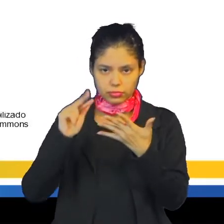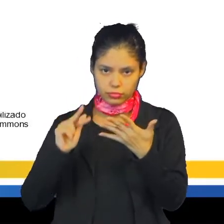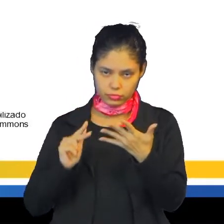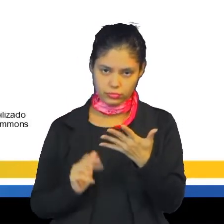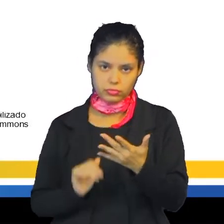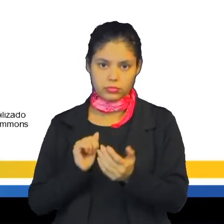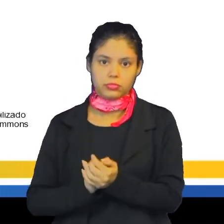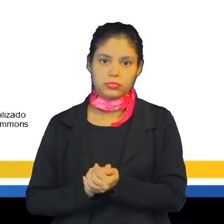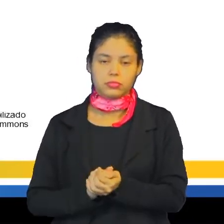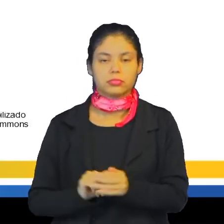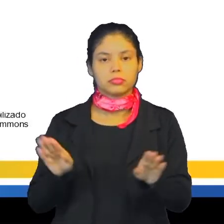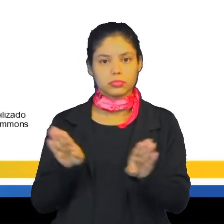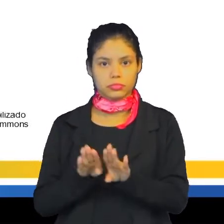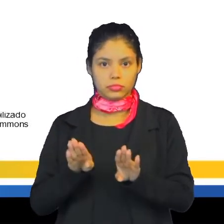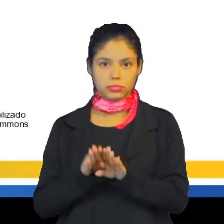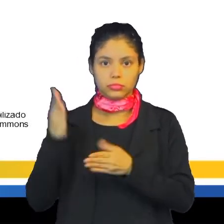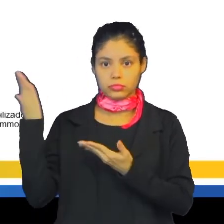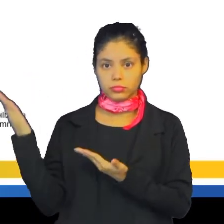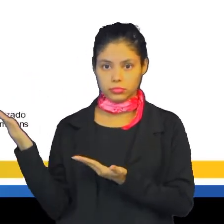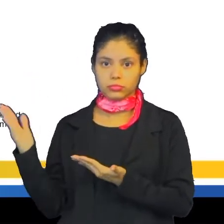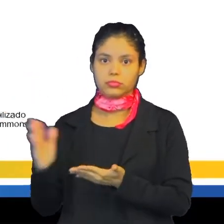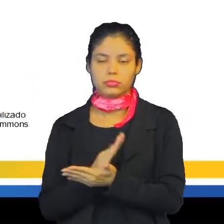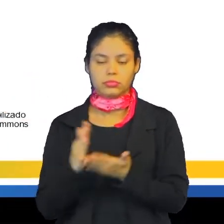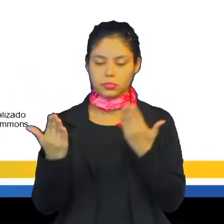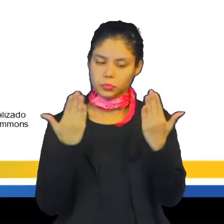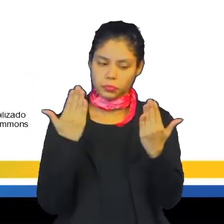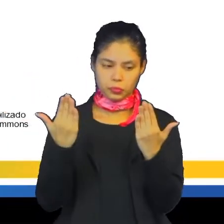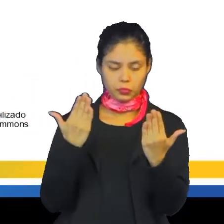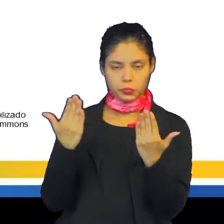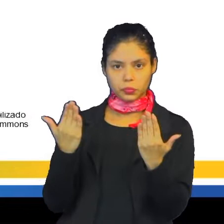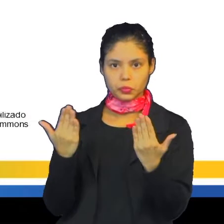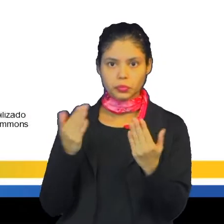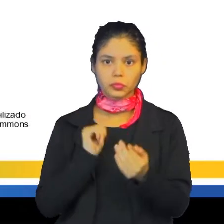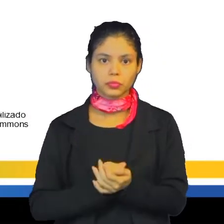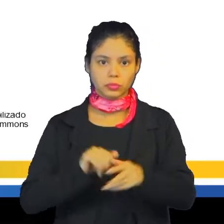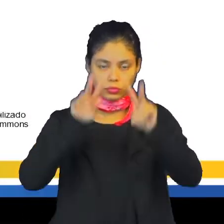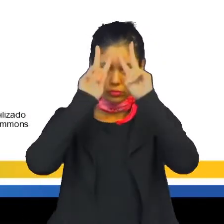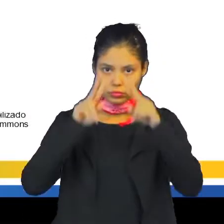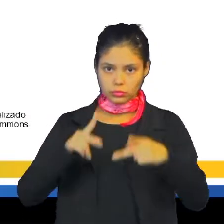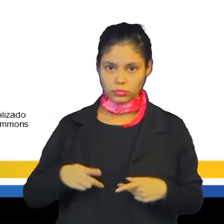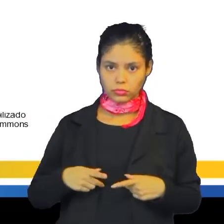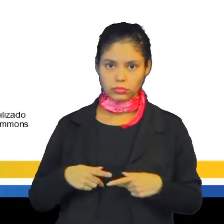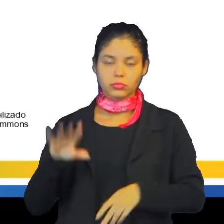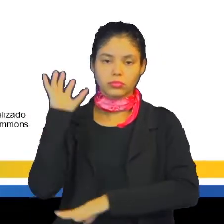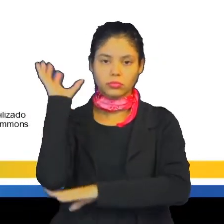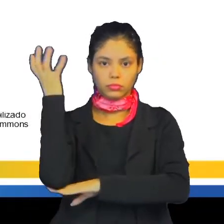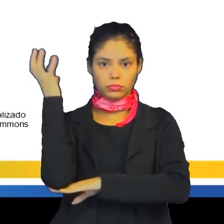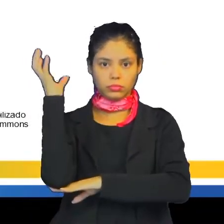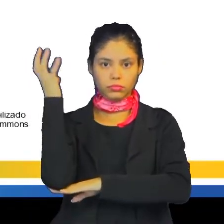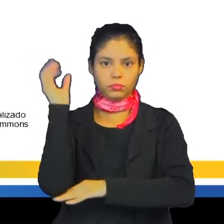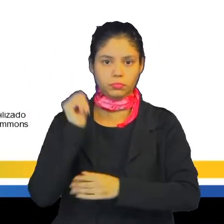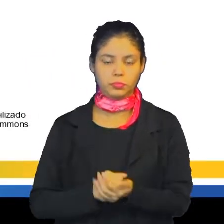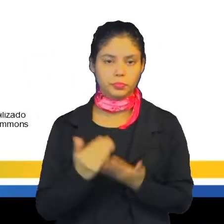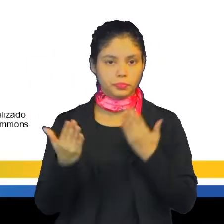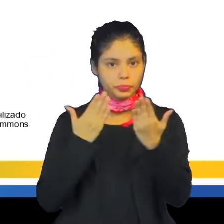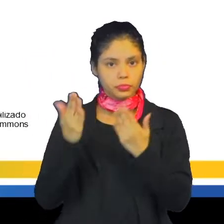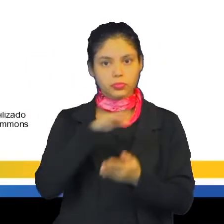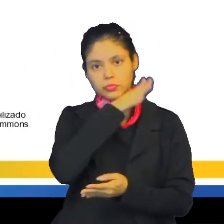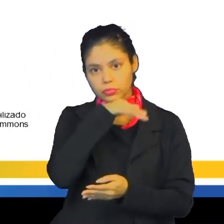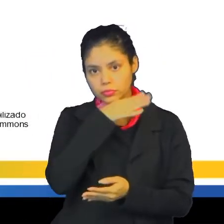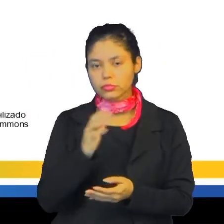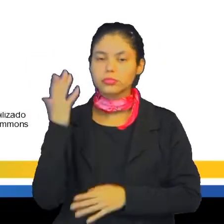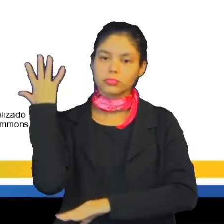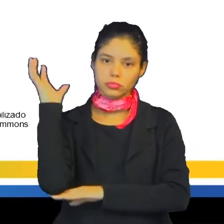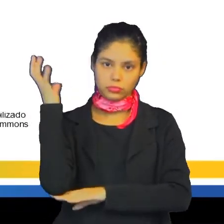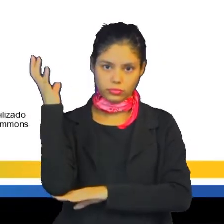de transporte de substâncias, nós temos aí uma comparação aí do ser humano com o vegetal, ou uma comparação animal